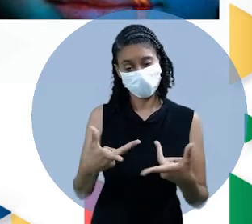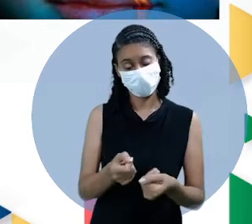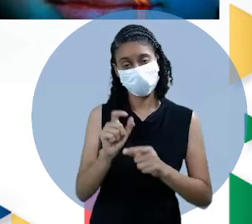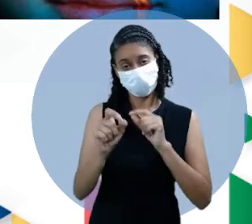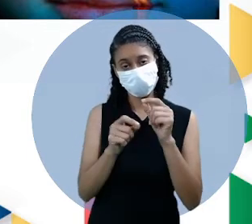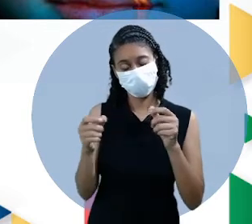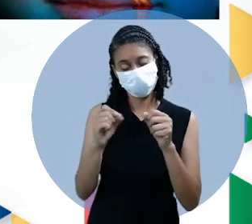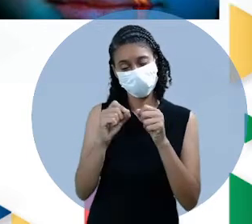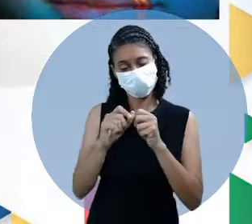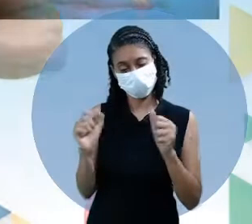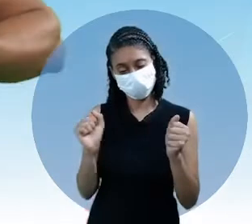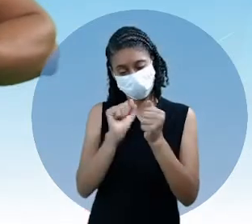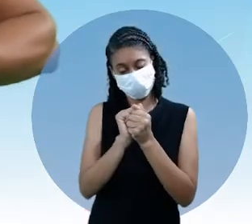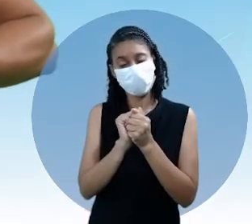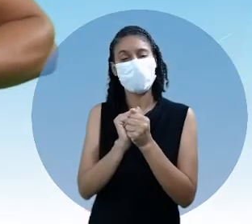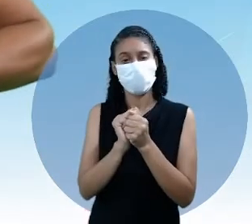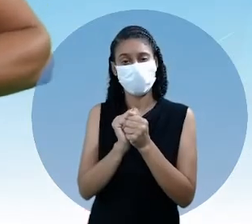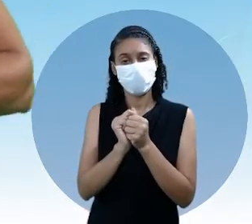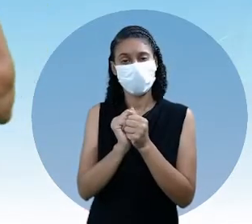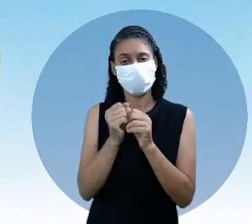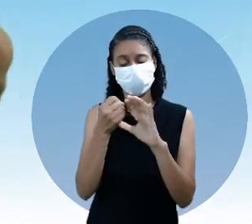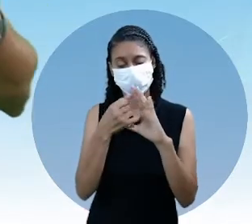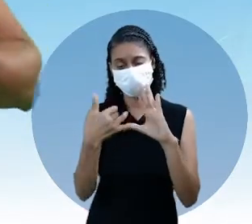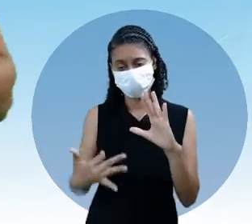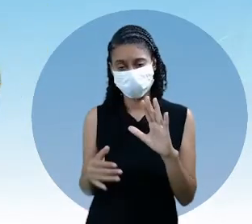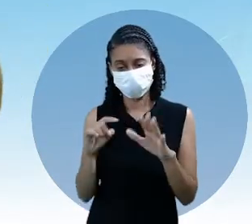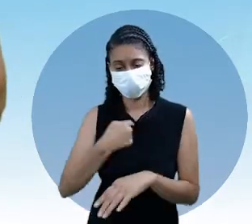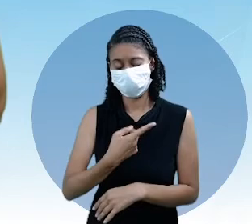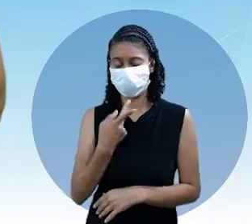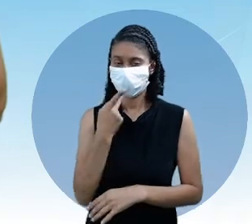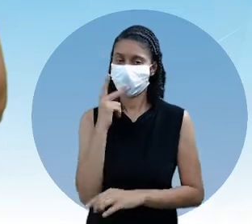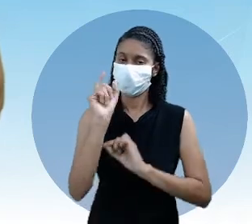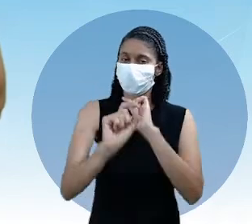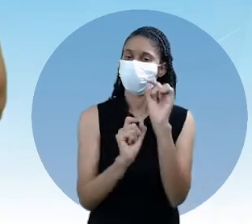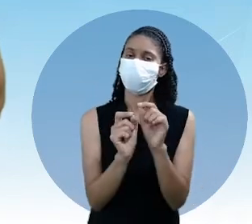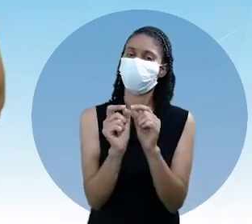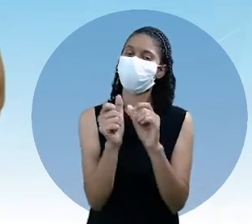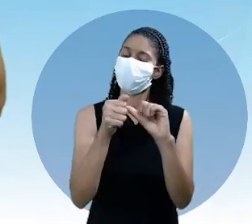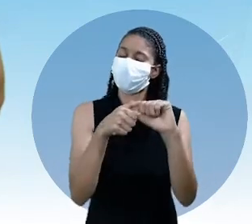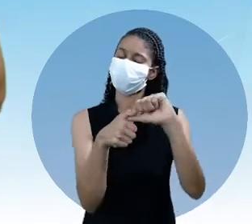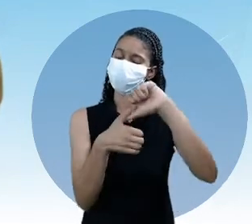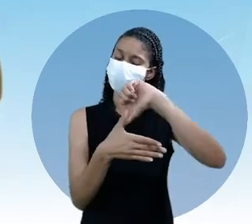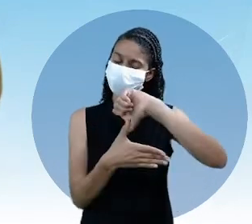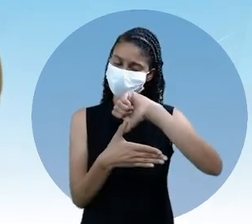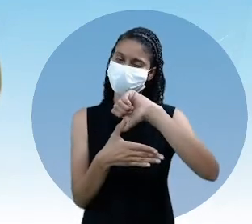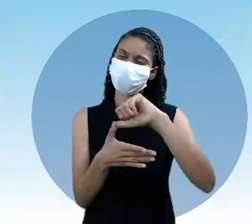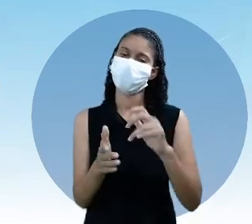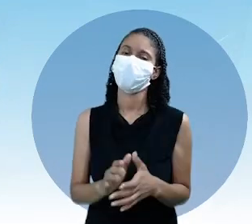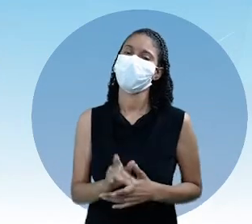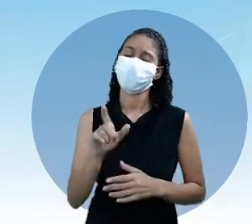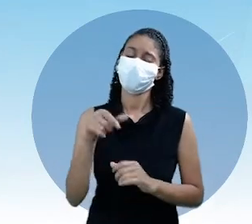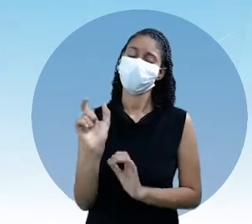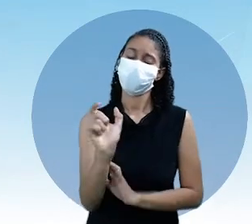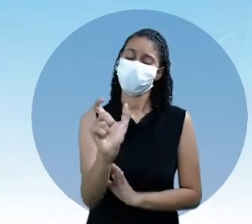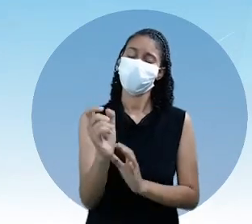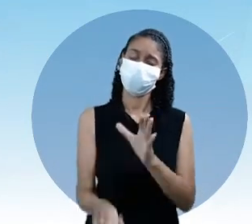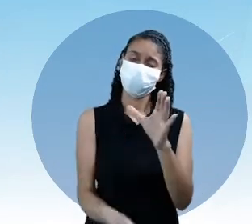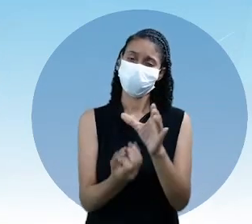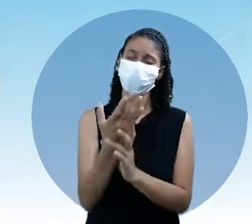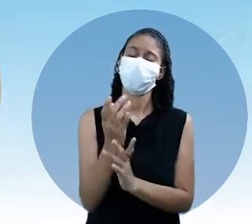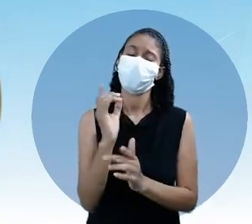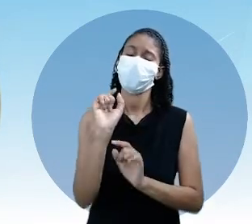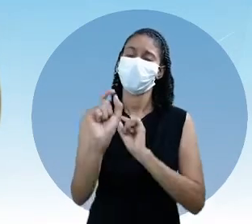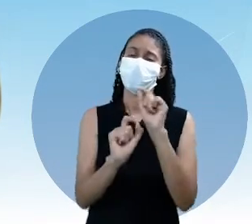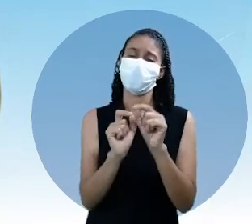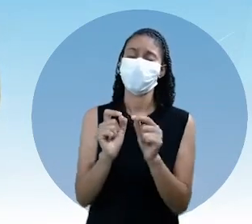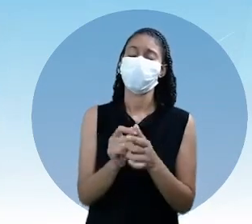vai aproximar e caracterizar o que nós chamamos de América Latina, embora seja um termo criado, né, de